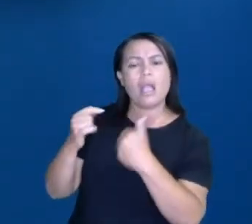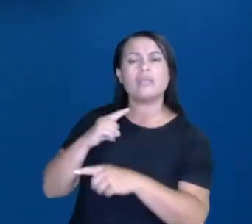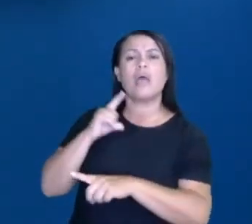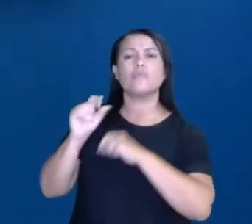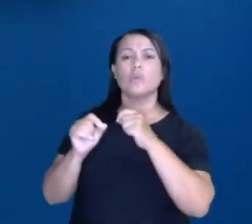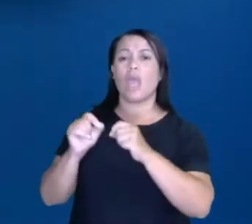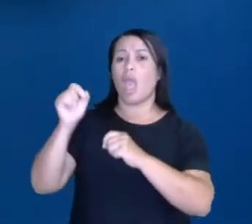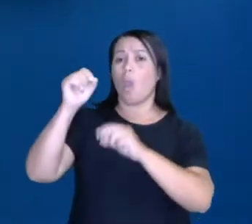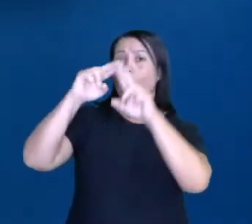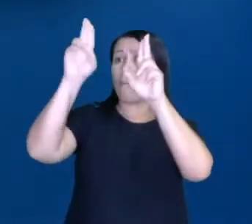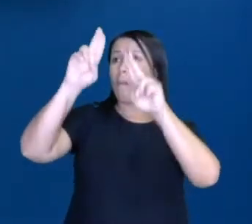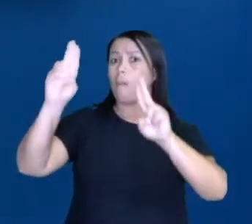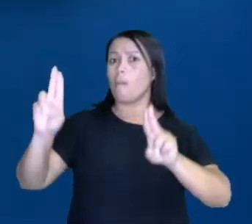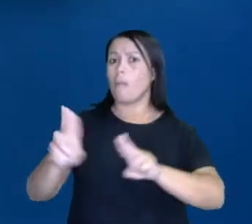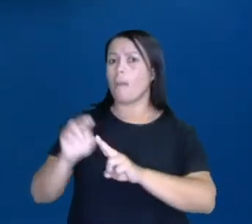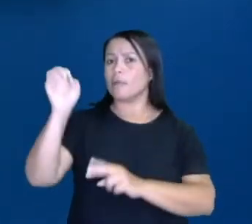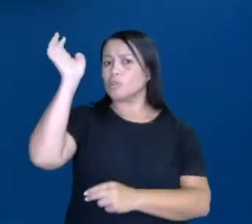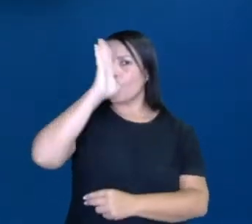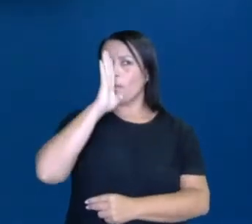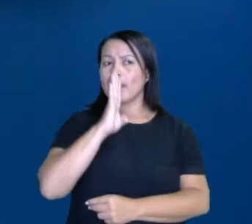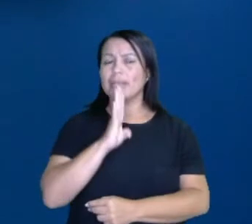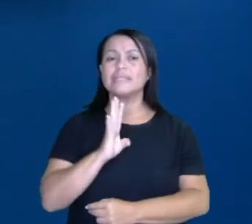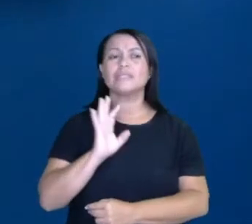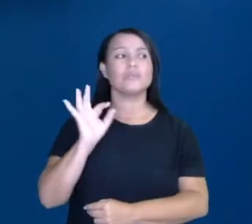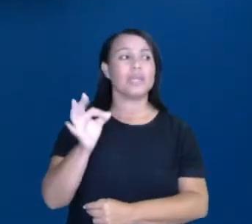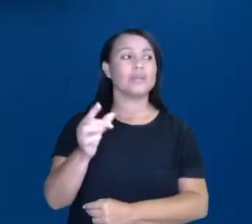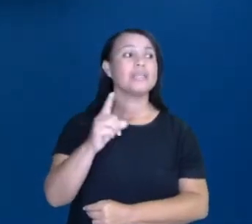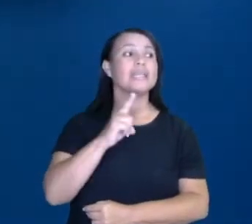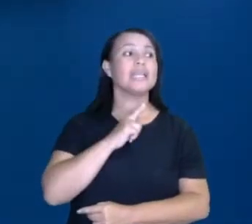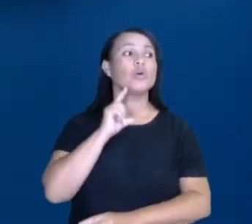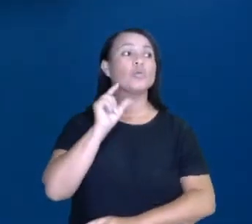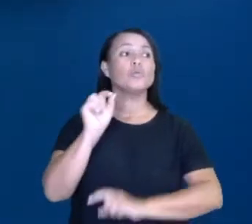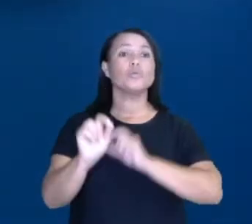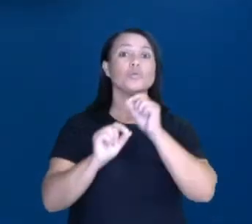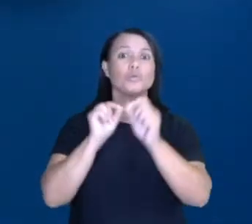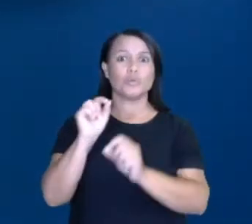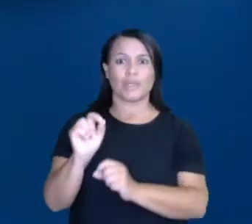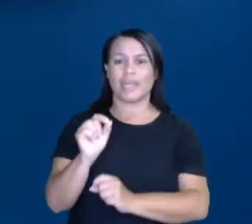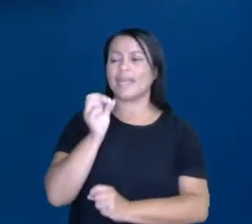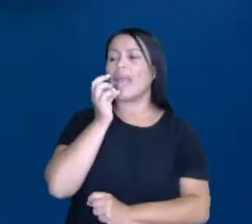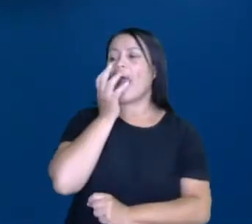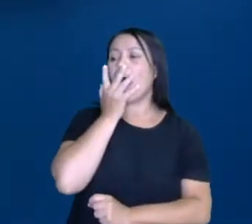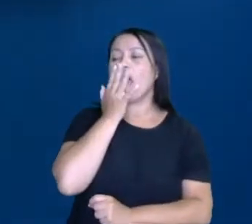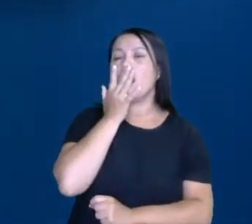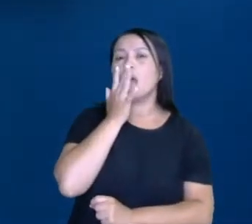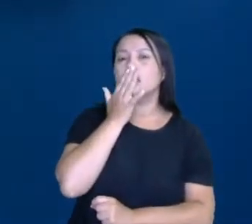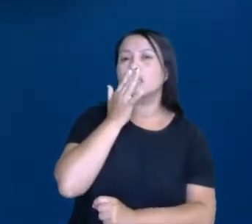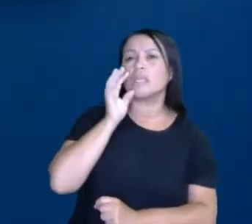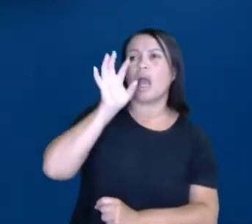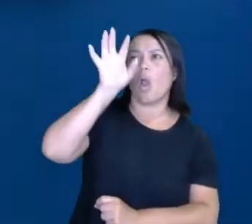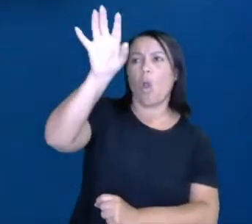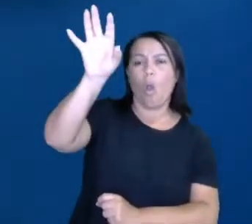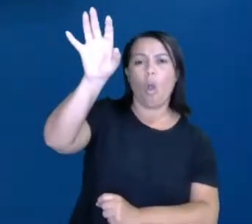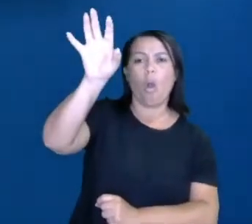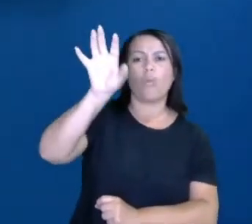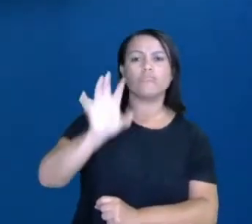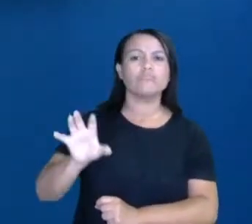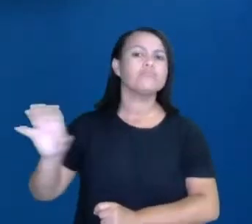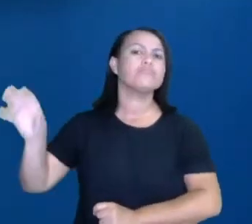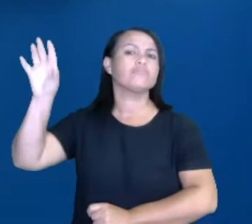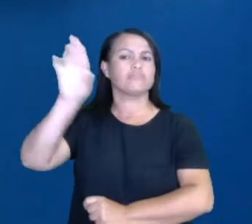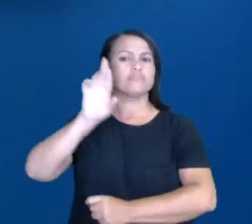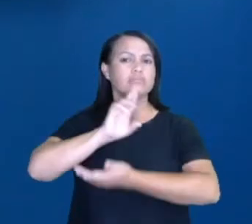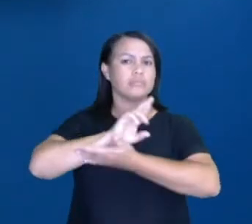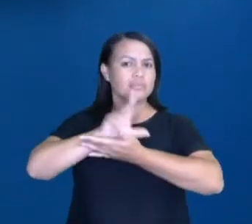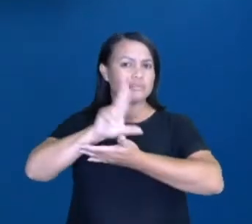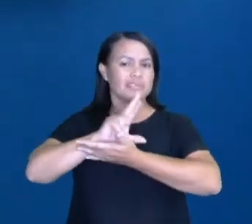do Brasil, certo? Onde a gente vai ter que cada cor dessa é uma região diferente. Essa